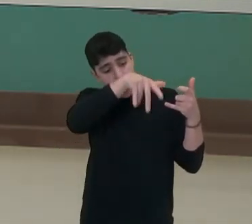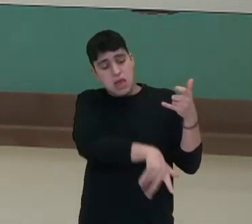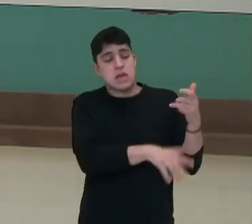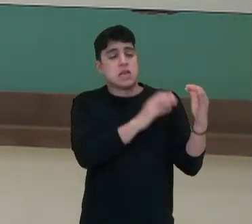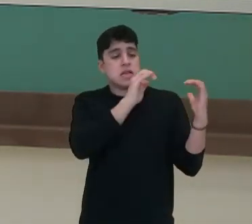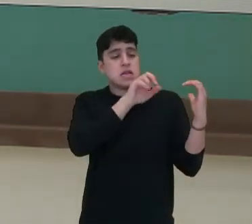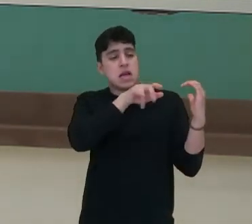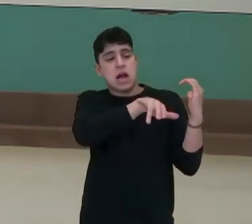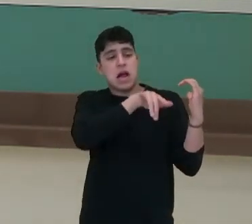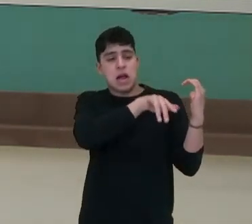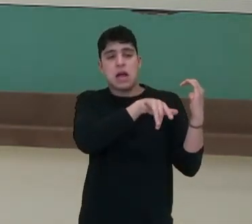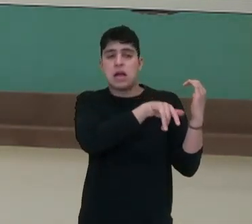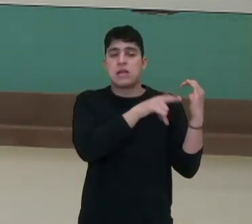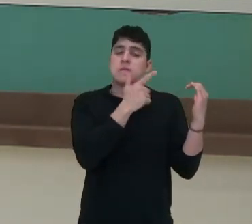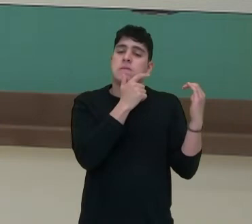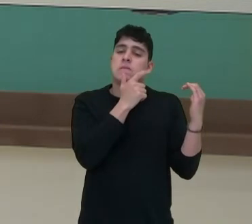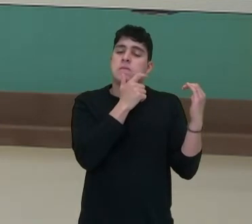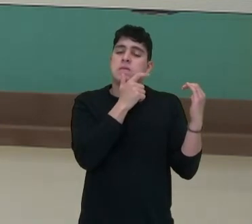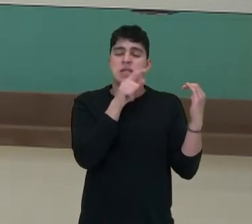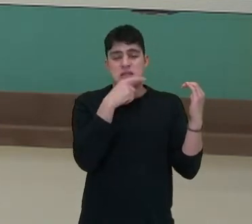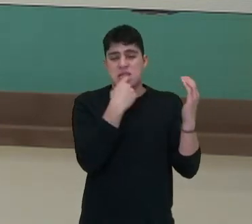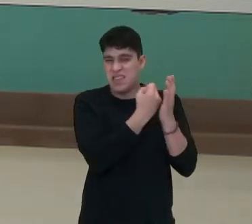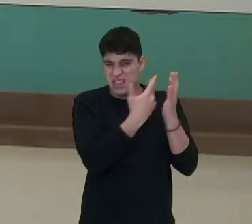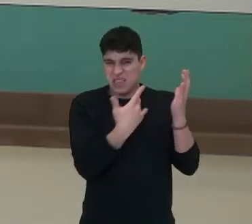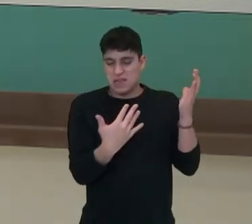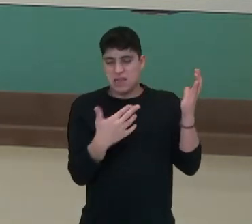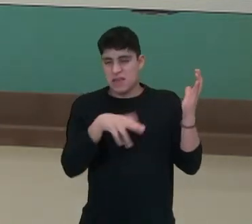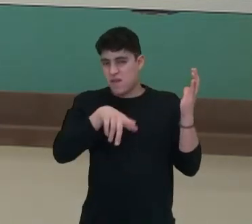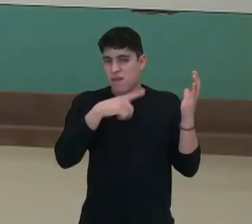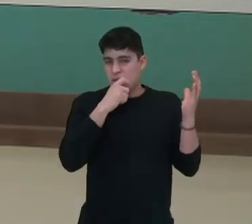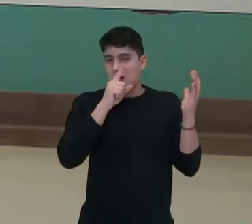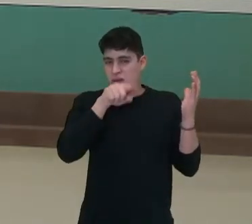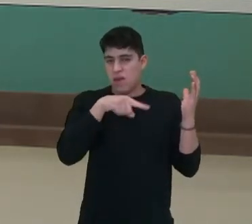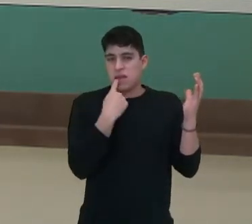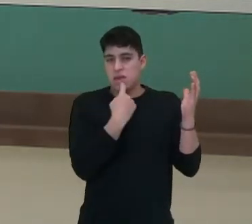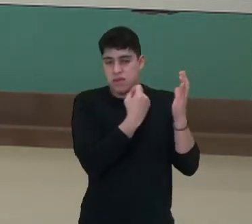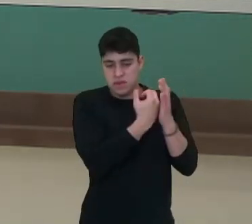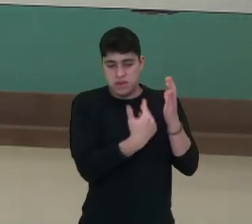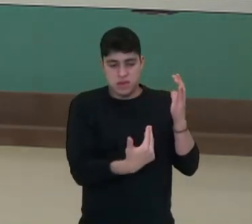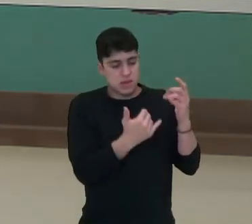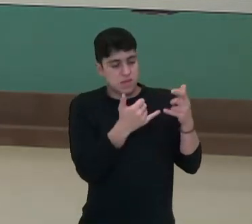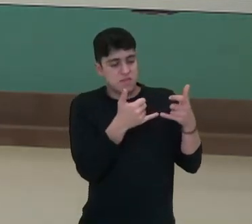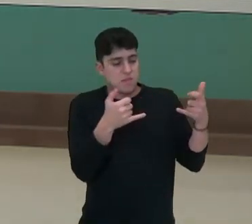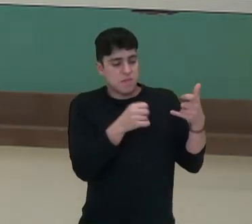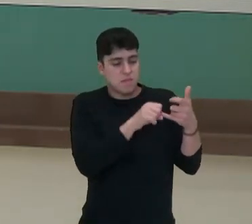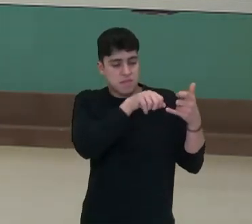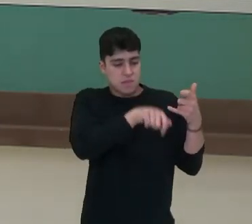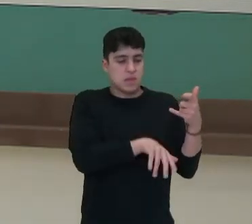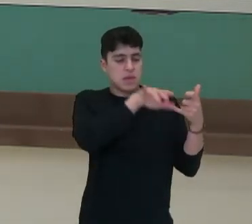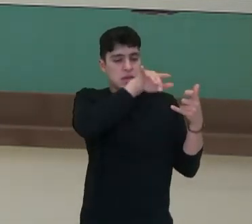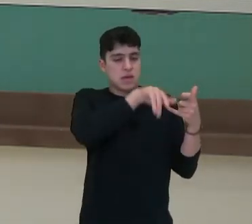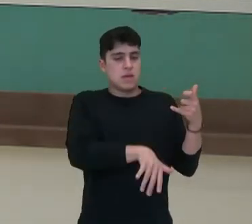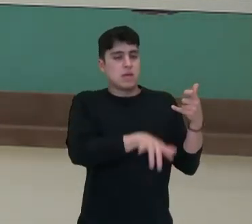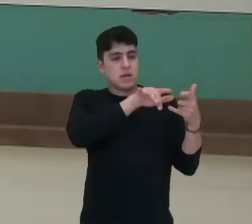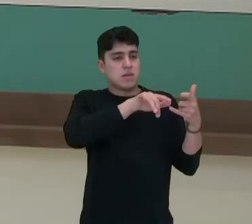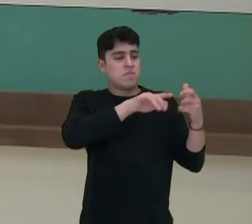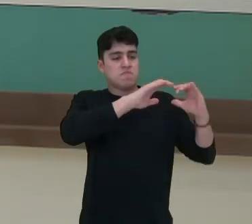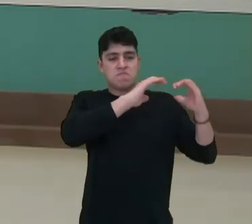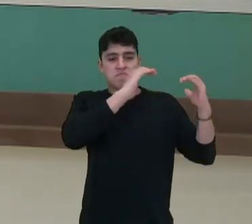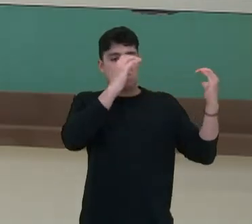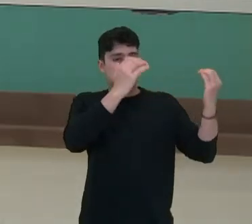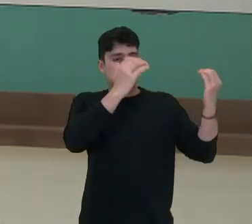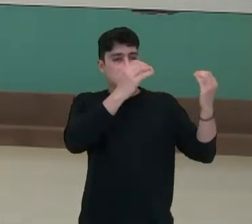sanguíneo. Então, o que é extravasar? Esse sangue sai de dentro do túnel, estoura, rompe e ele vai para onde ele